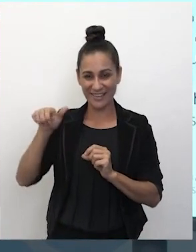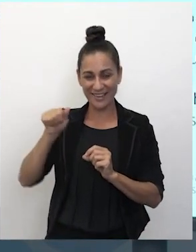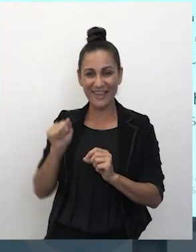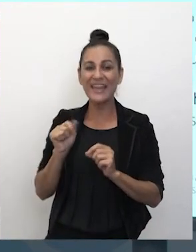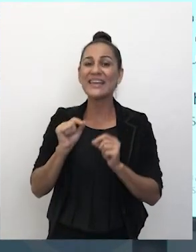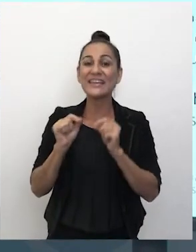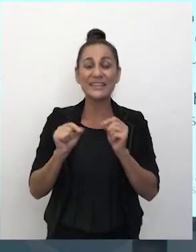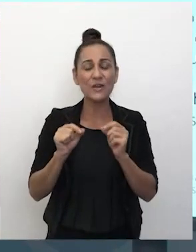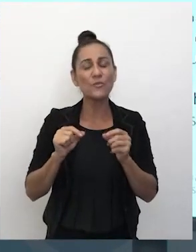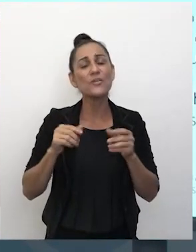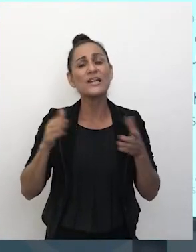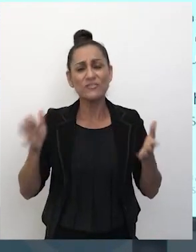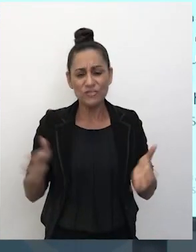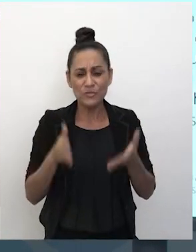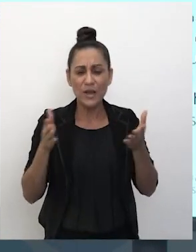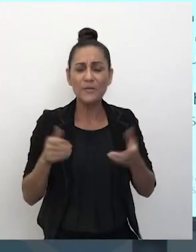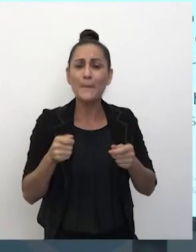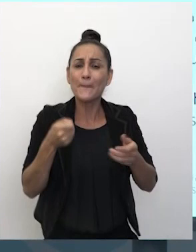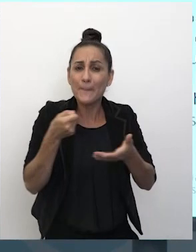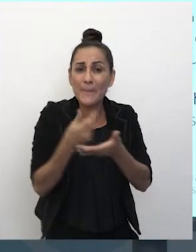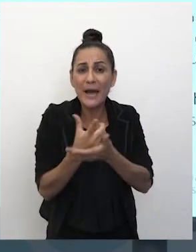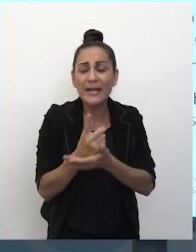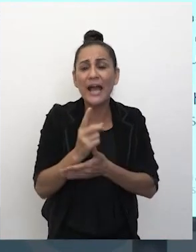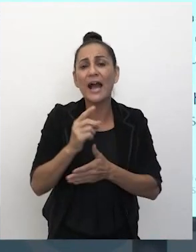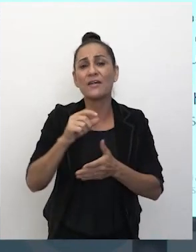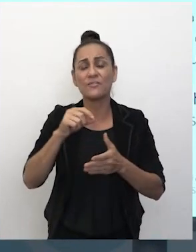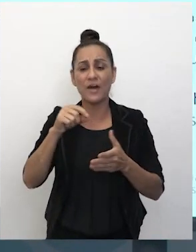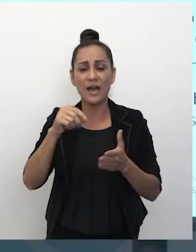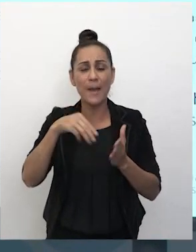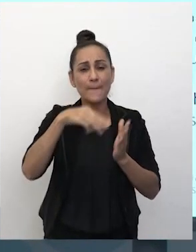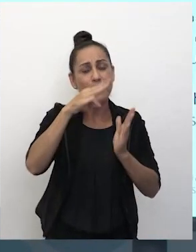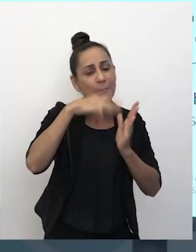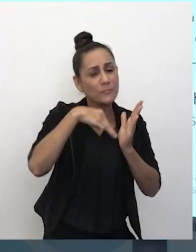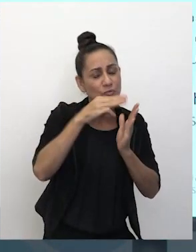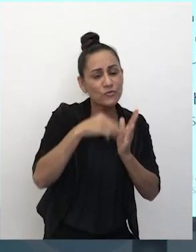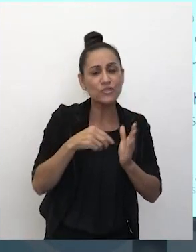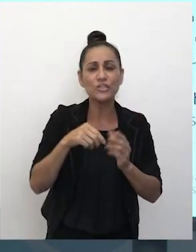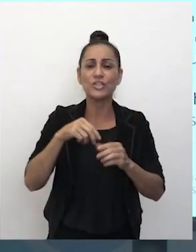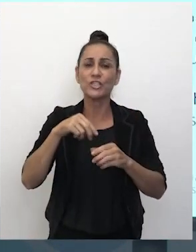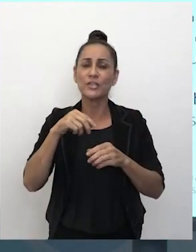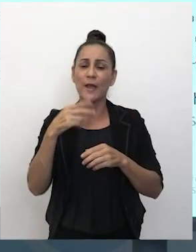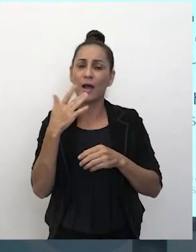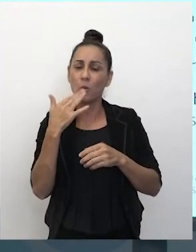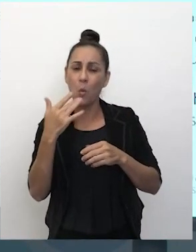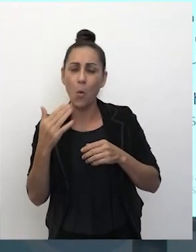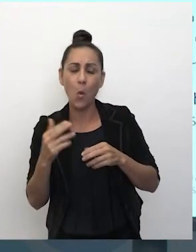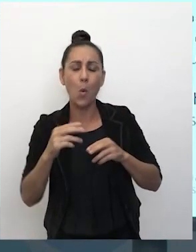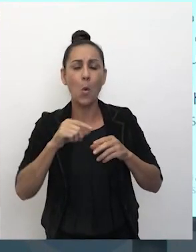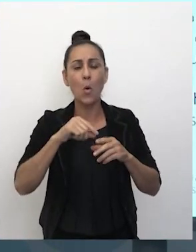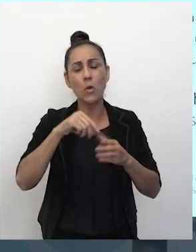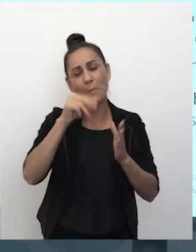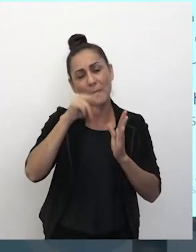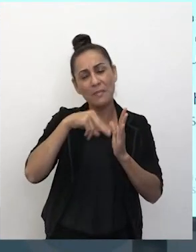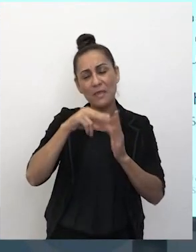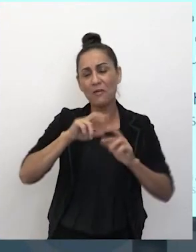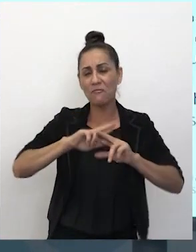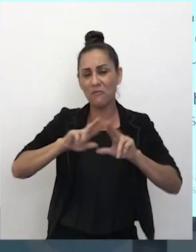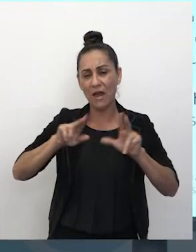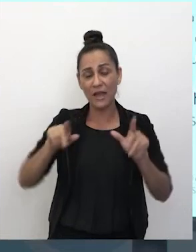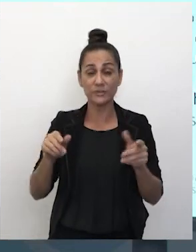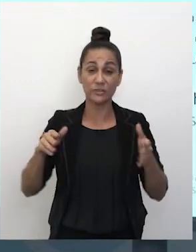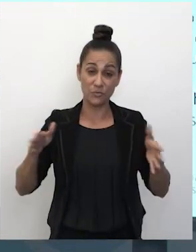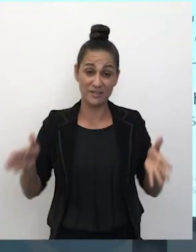esses mecenas também bancavam os materiais, as tintas, né? Tudo isso. Então, esse trabalho